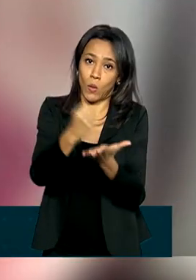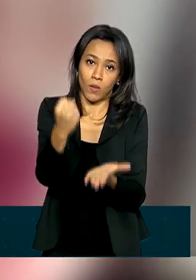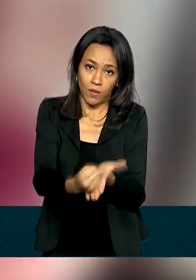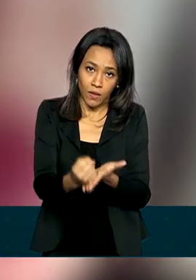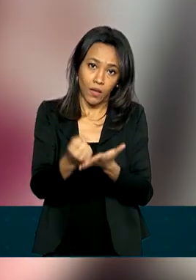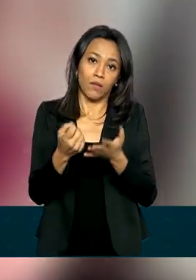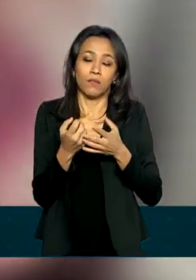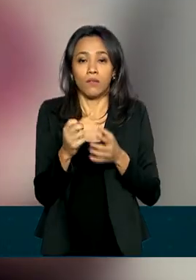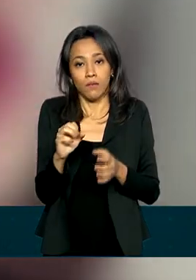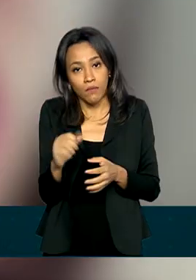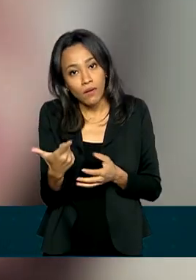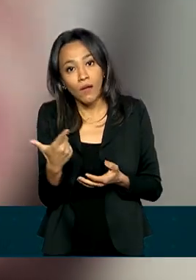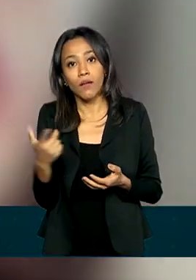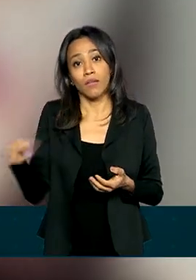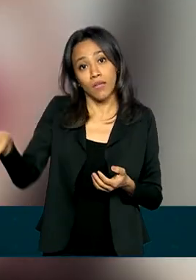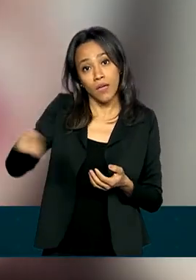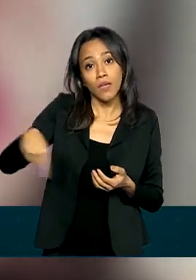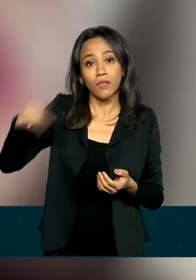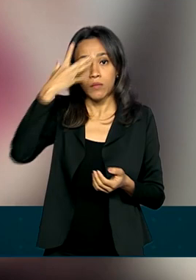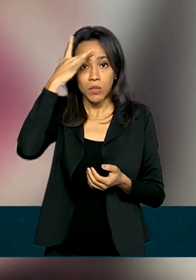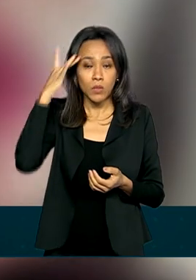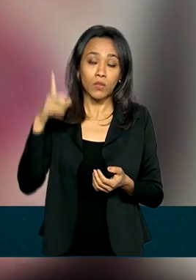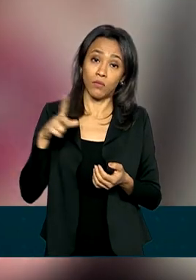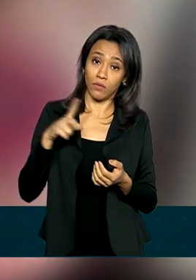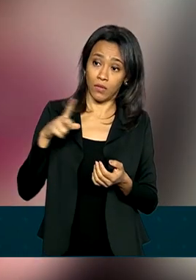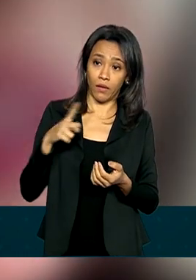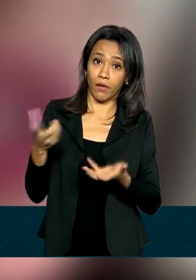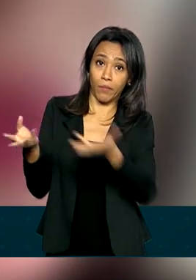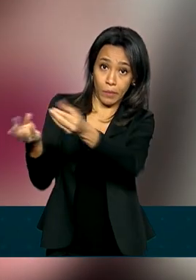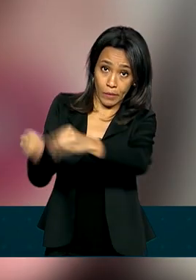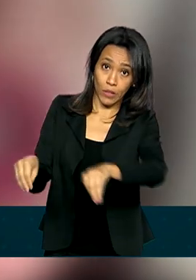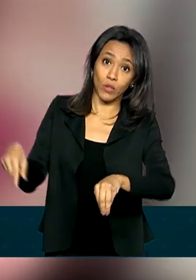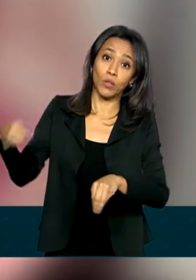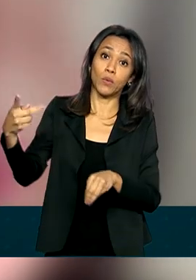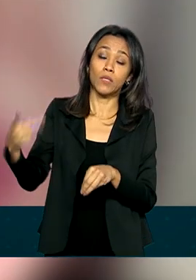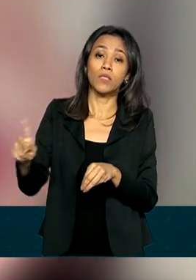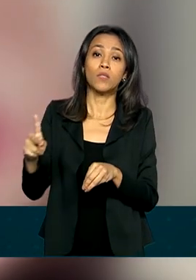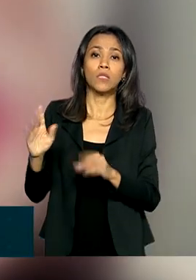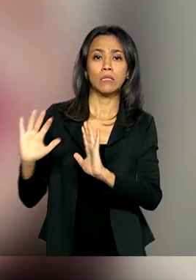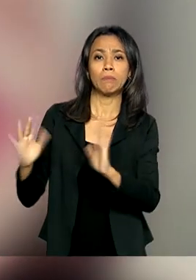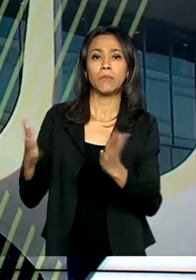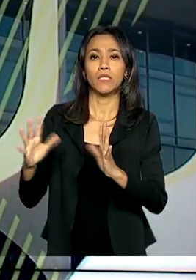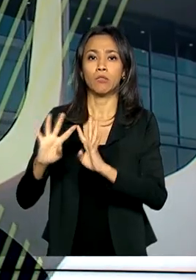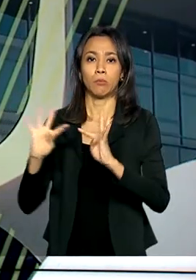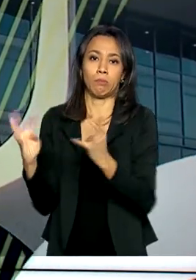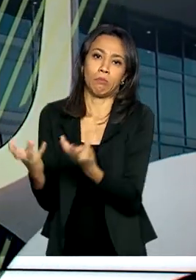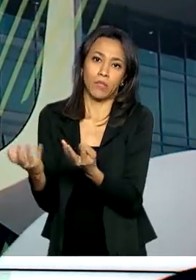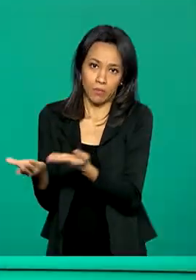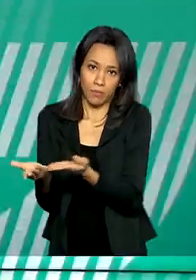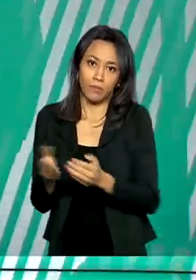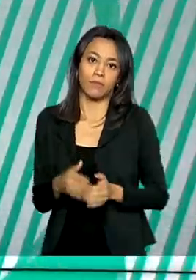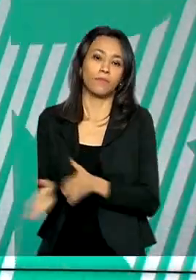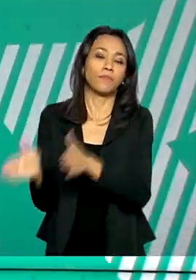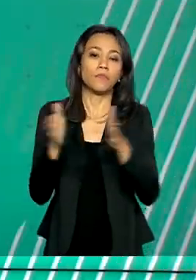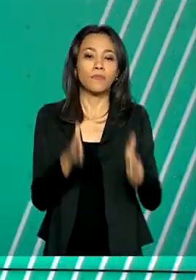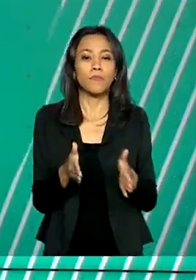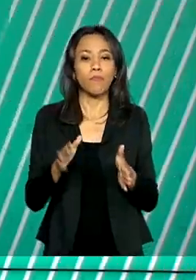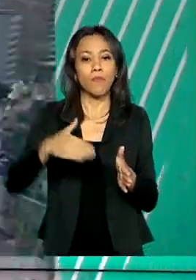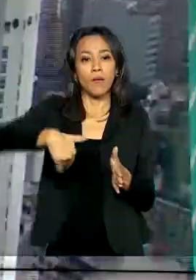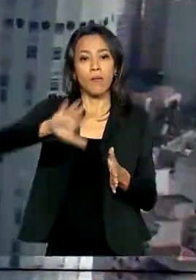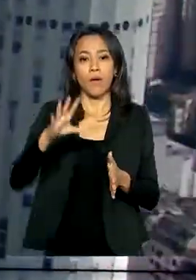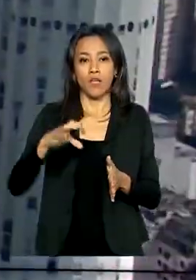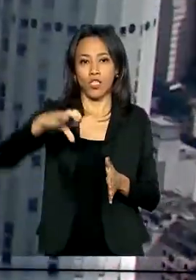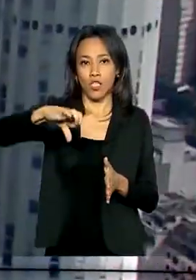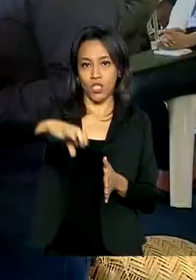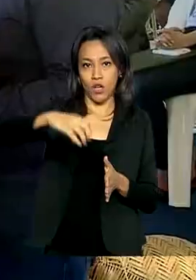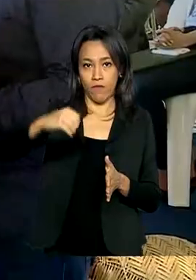em que esses consumidores não sofreram impacto financeiro significativo durante a pandemia. Mais de 90 mil